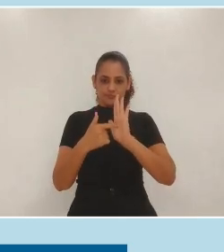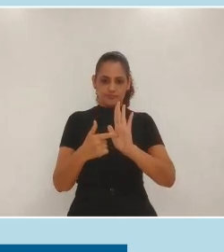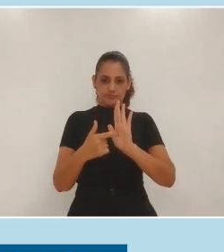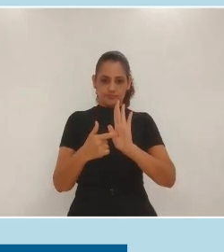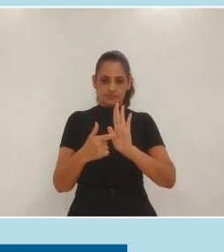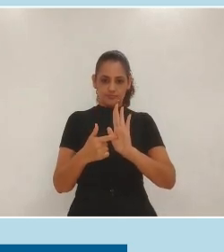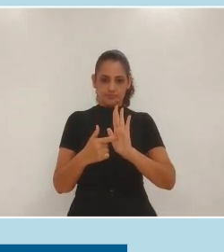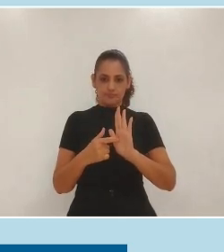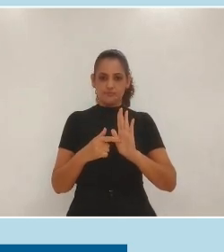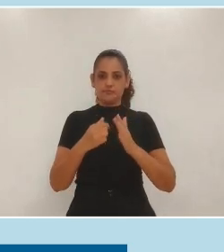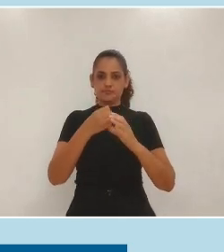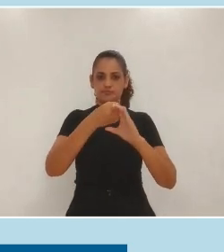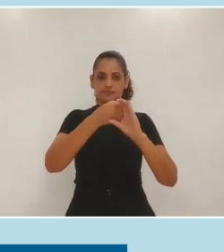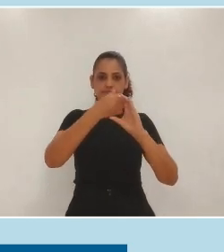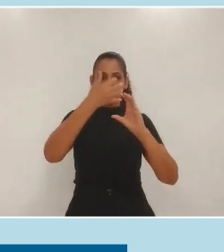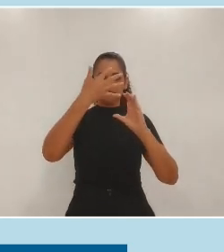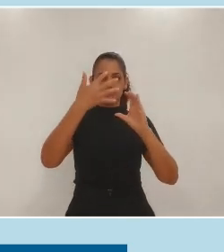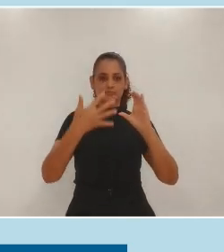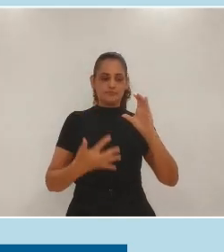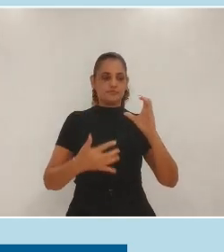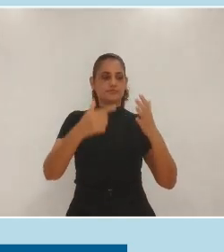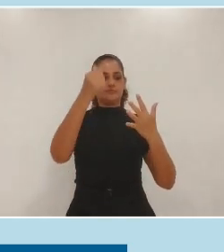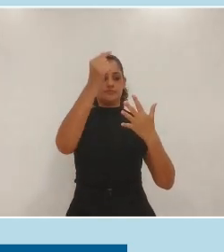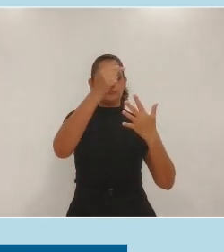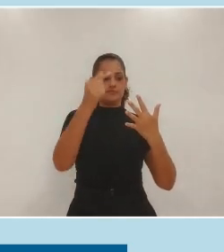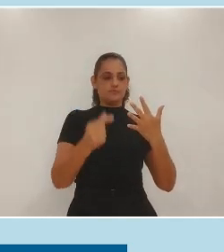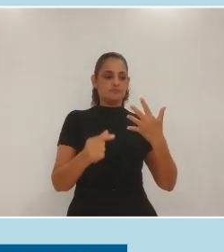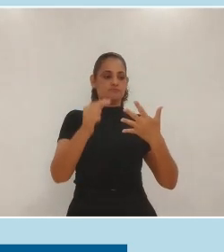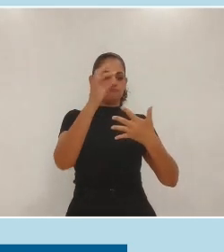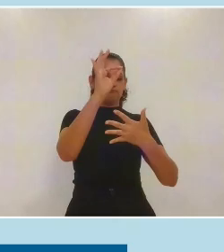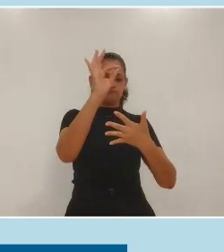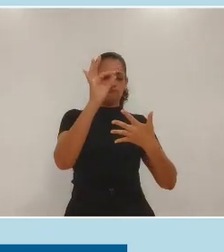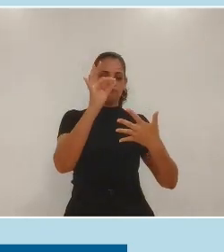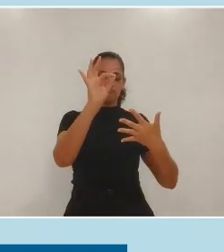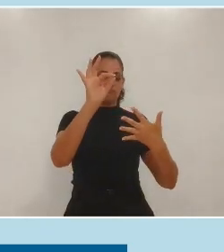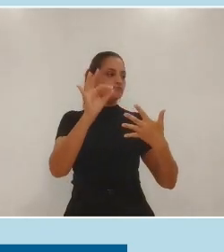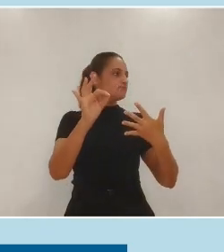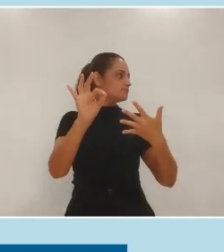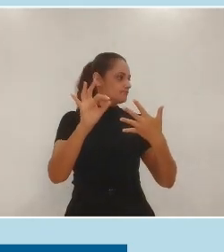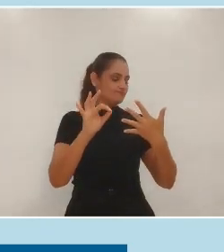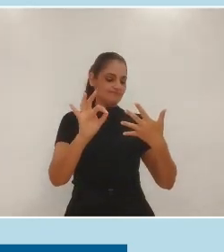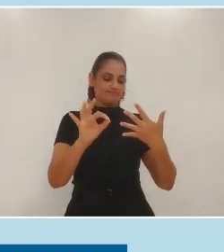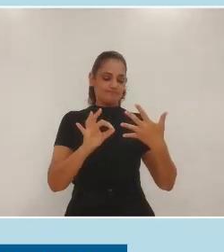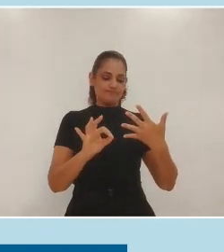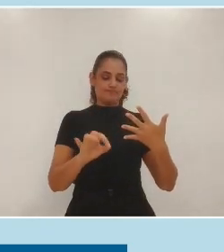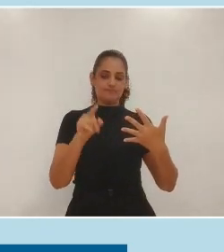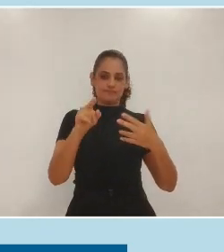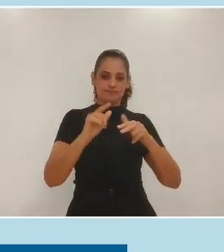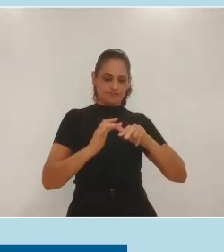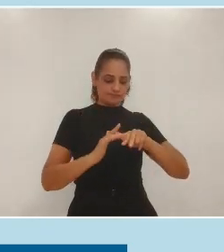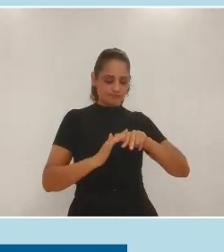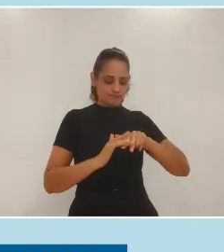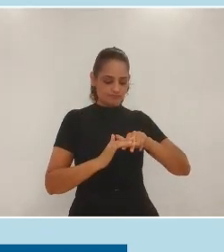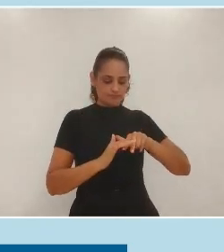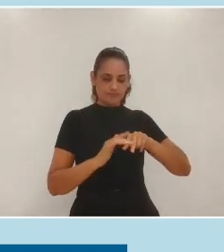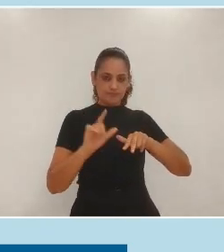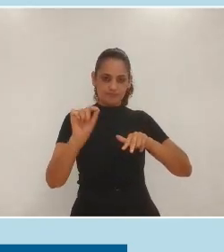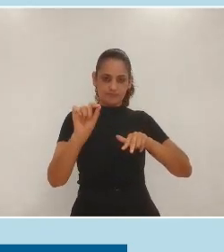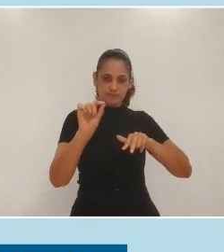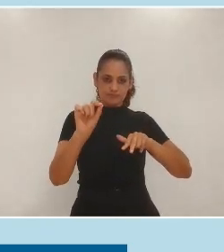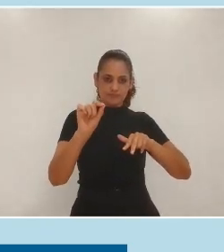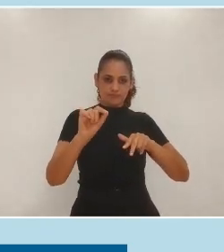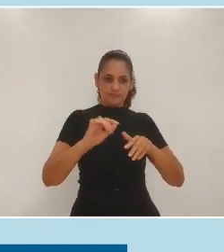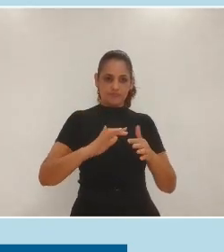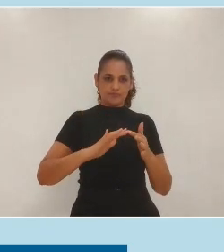essas características. Então vamos lá. A gente vai pedir para que o paciente ele possa levantar o dedinho